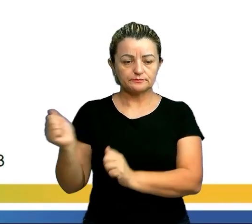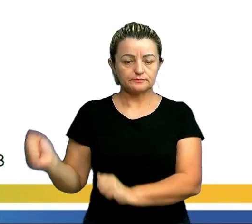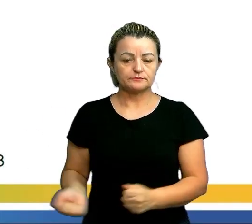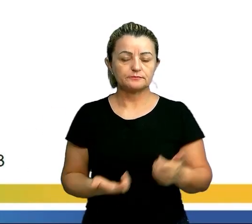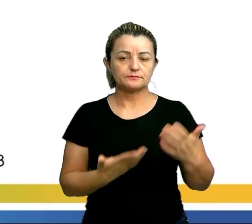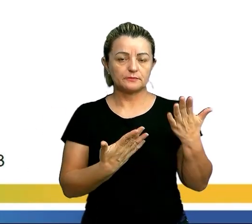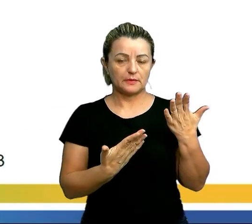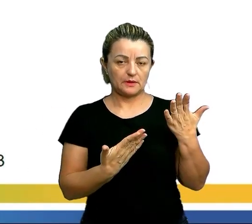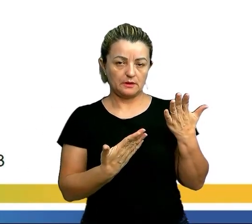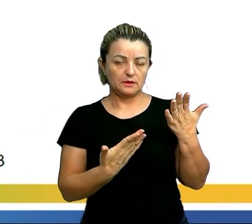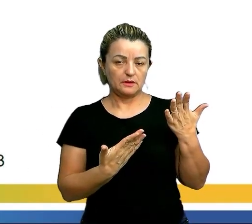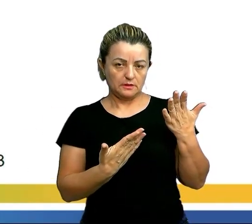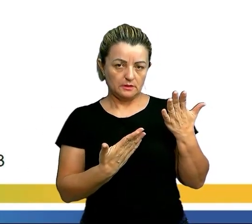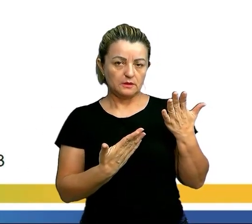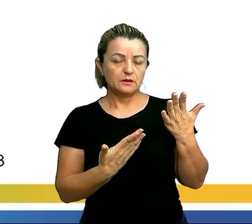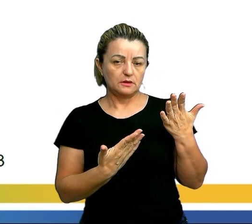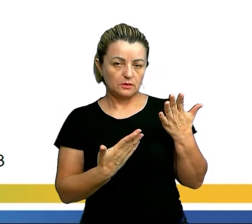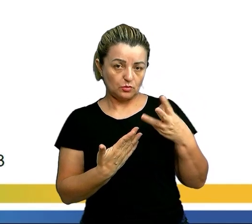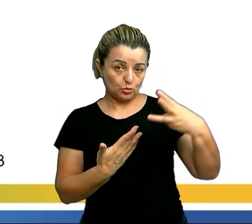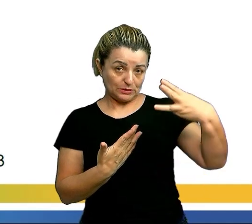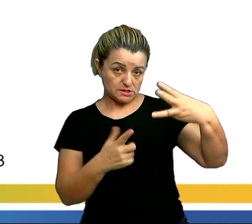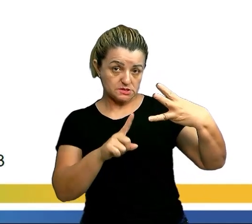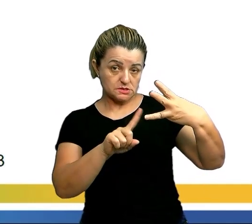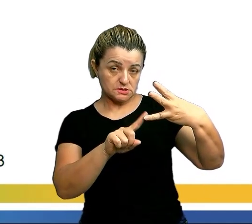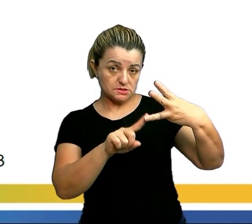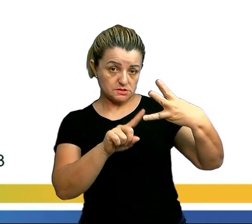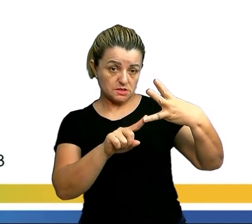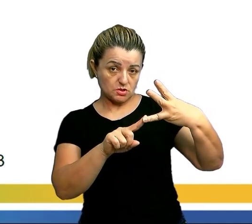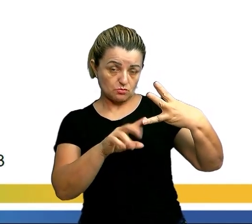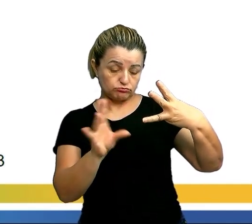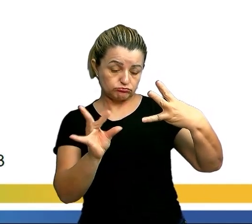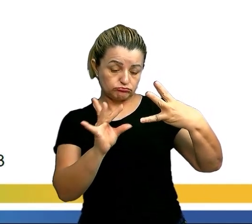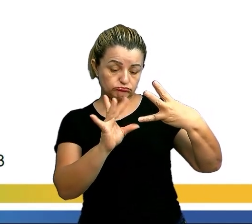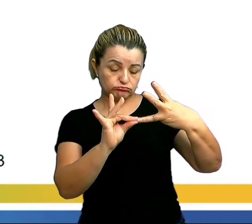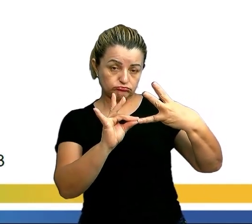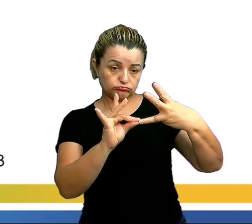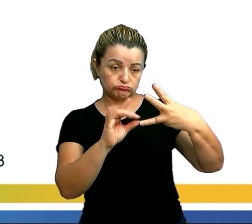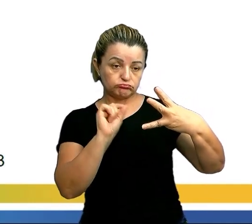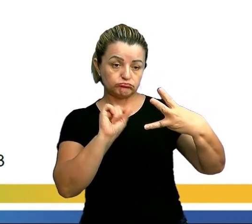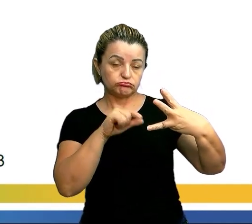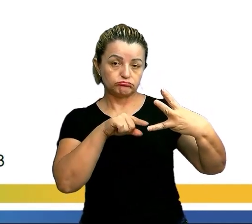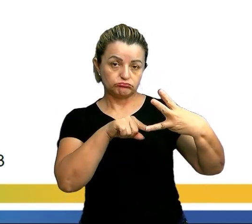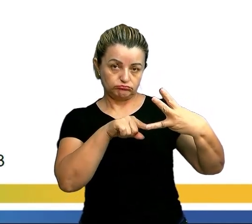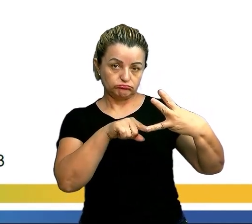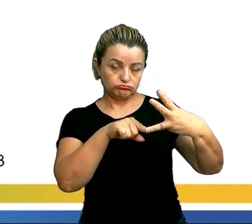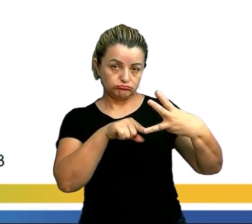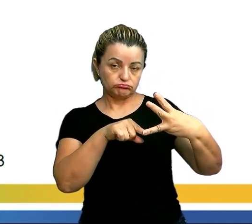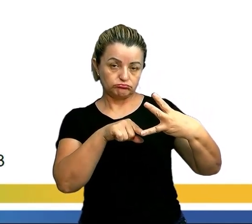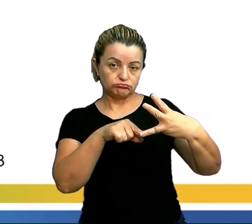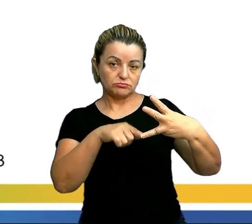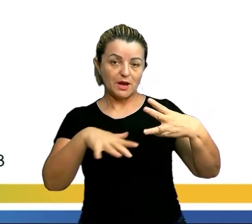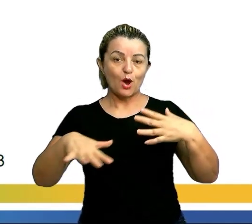Passamos então para o terceiro tópico, que é justamente o que eu acabei de falar, o mercado comum,